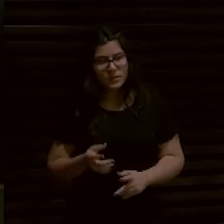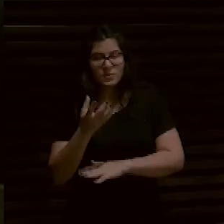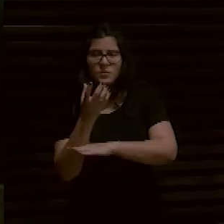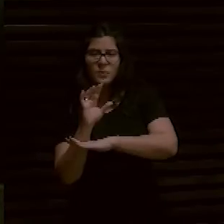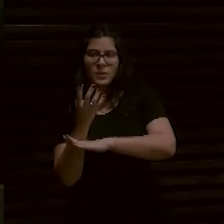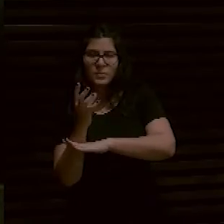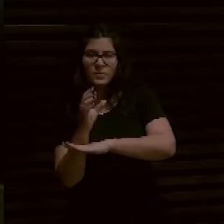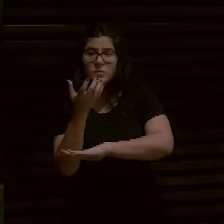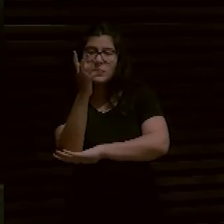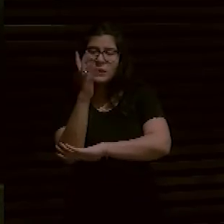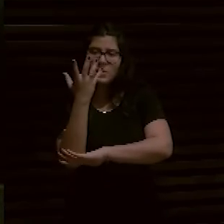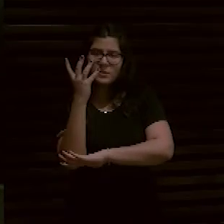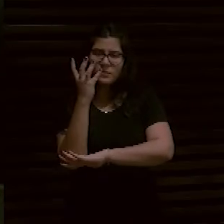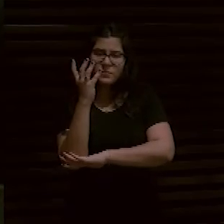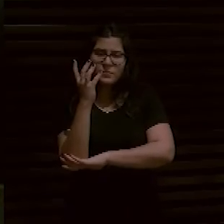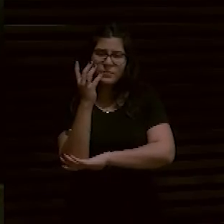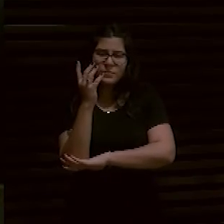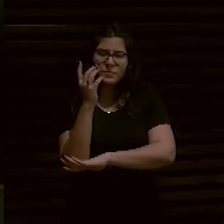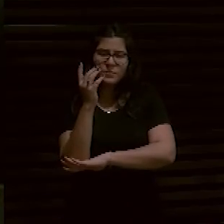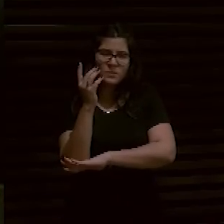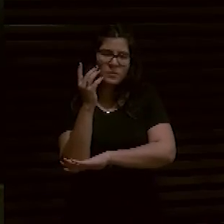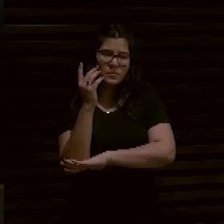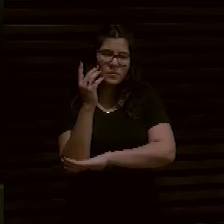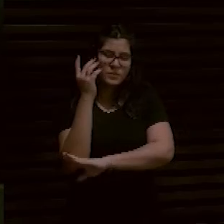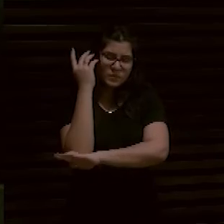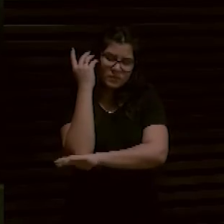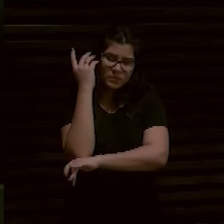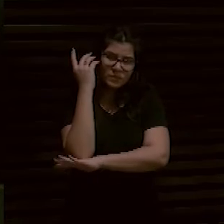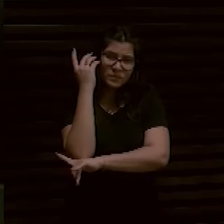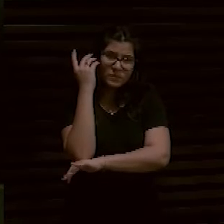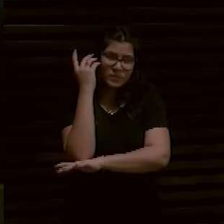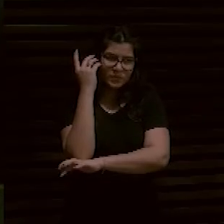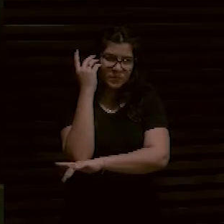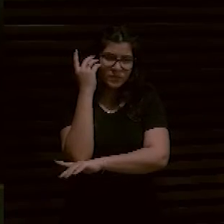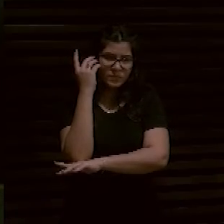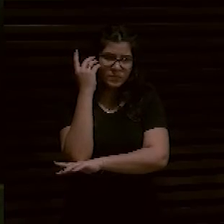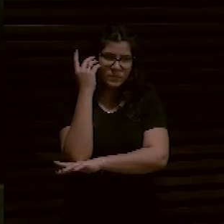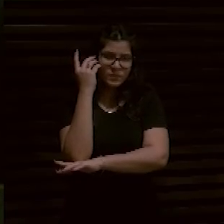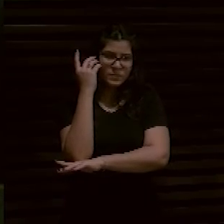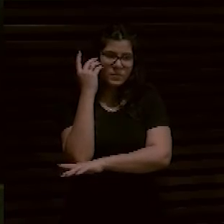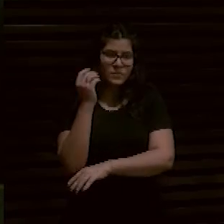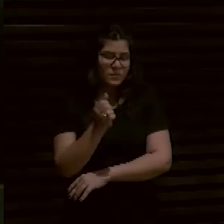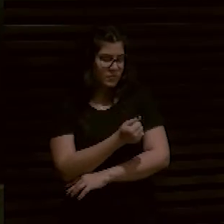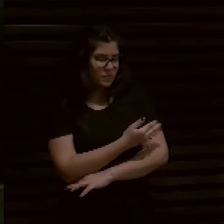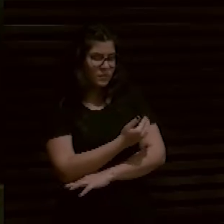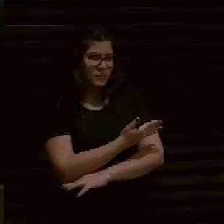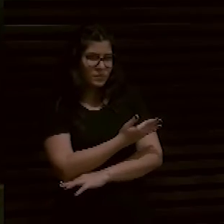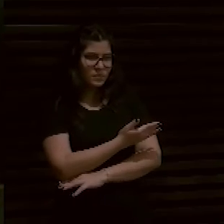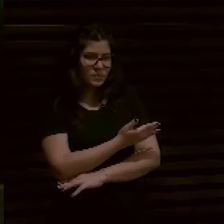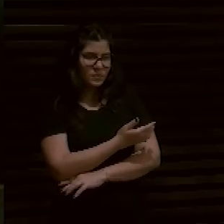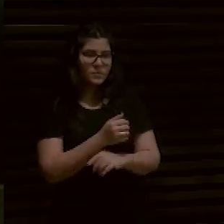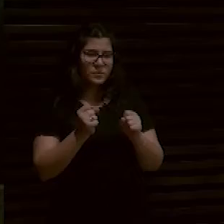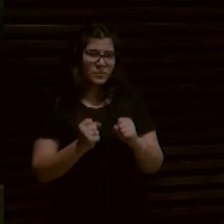e a árvore, os homens, ramificam tendo por centro o coração, o qual